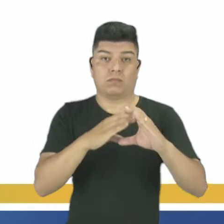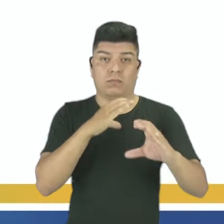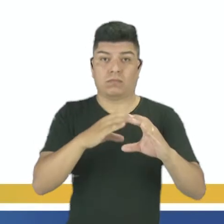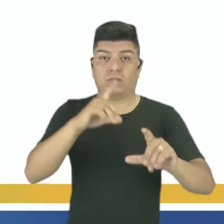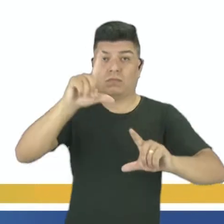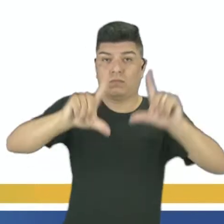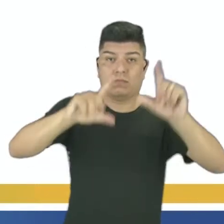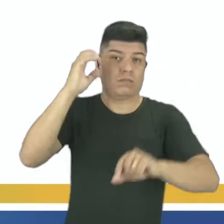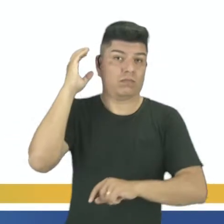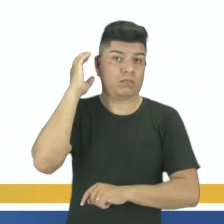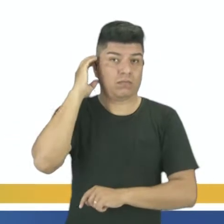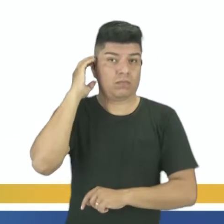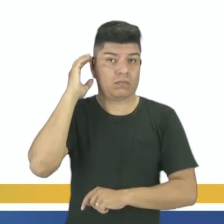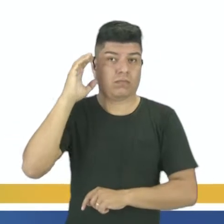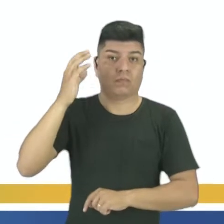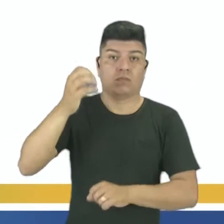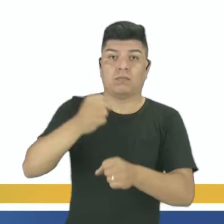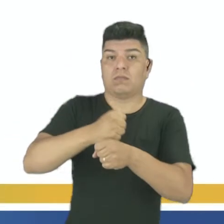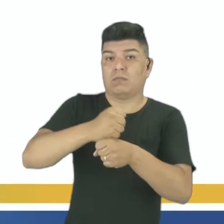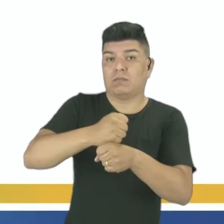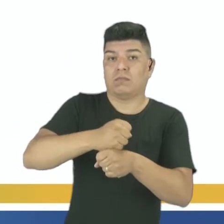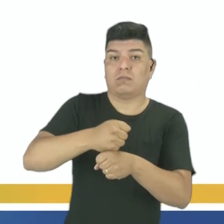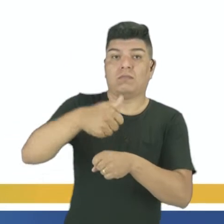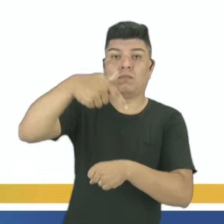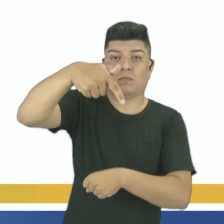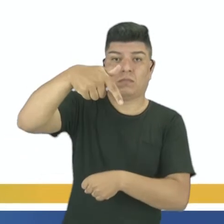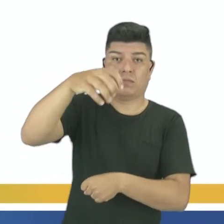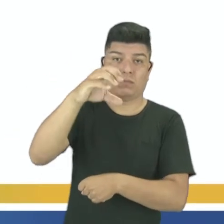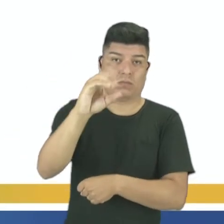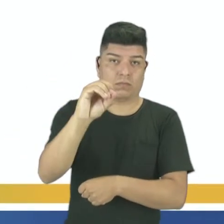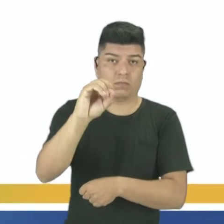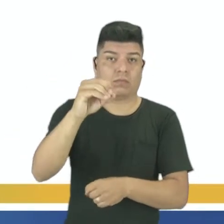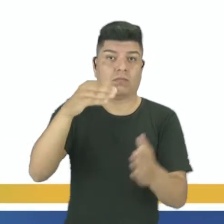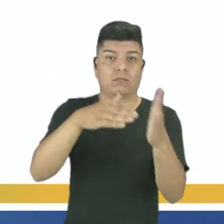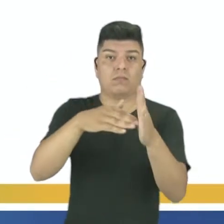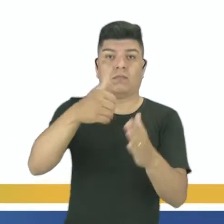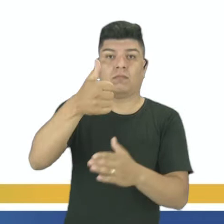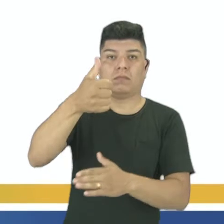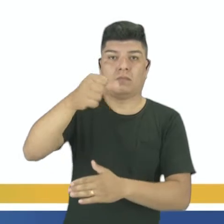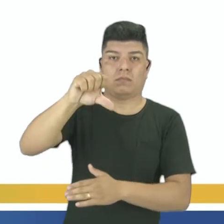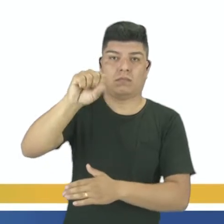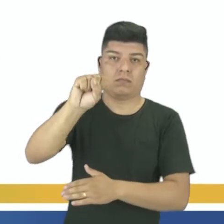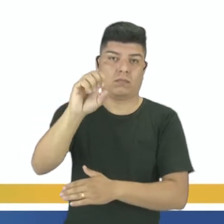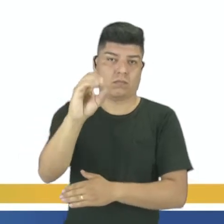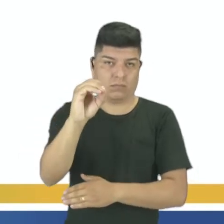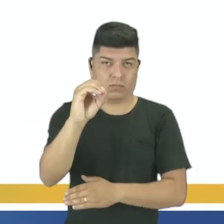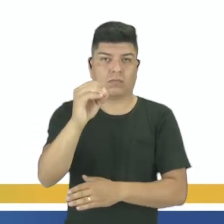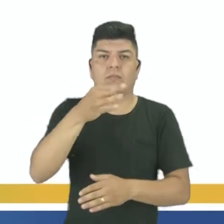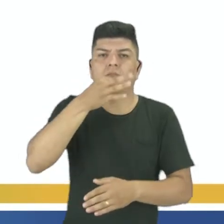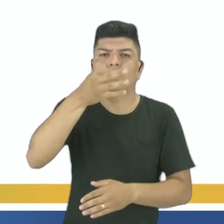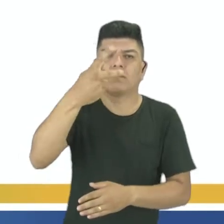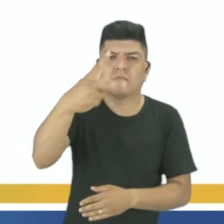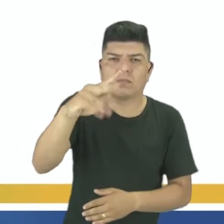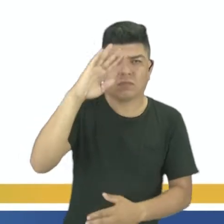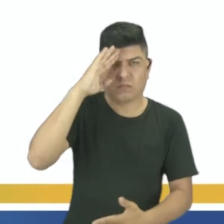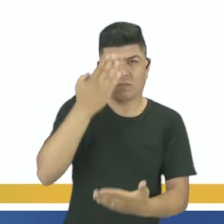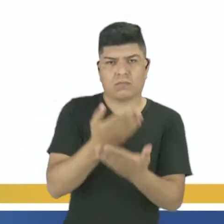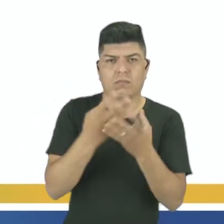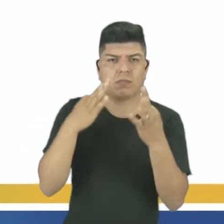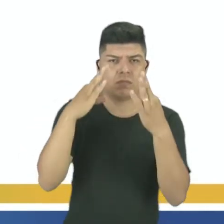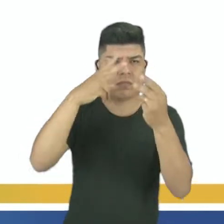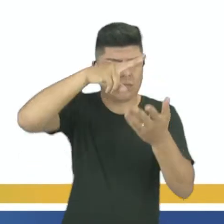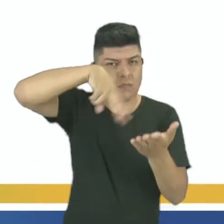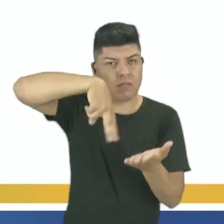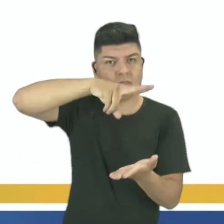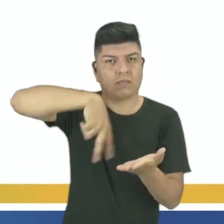televisão do Brasil na década de 50 a 80. Em sua opinião, deve-se acreditar em tudo que se